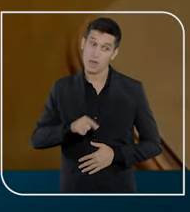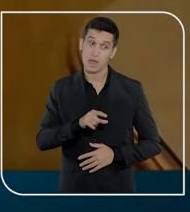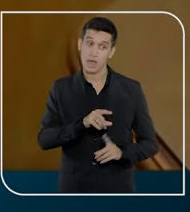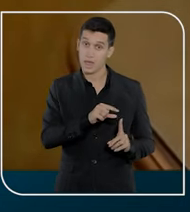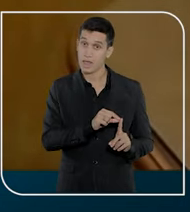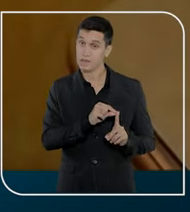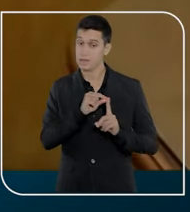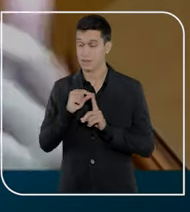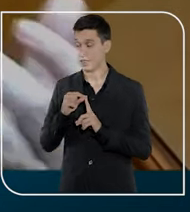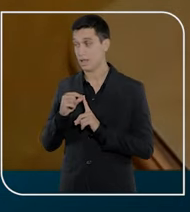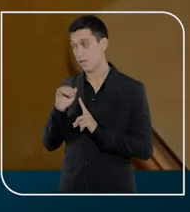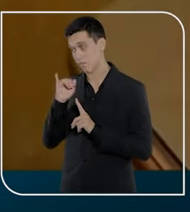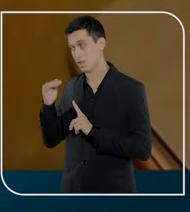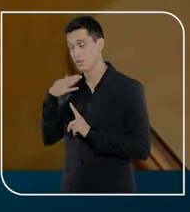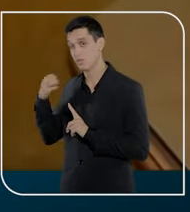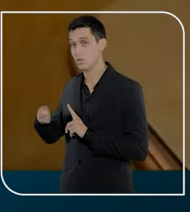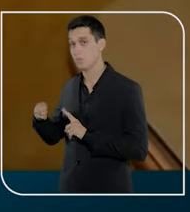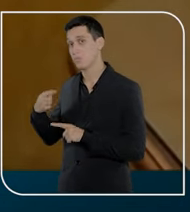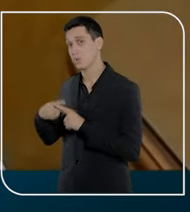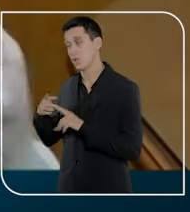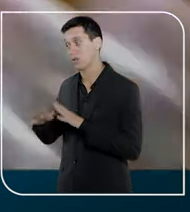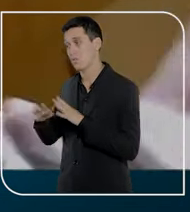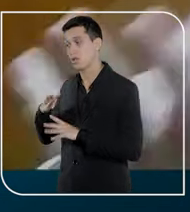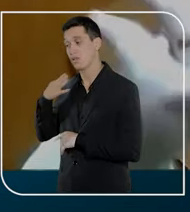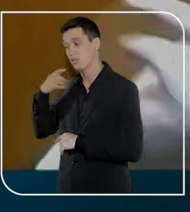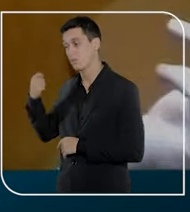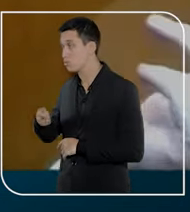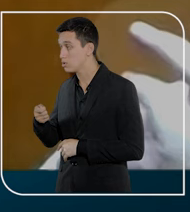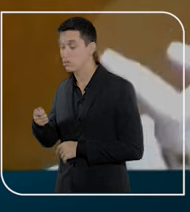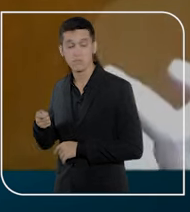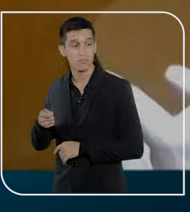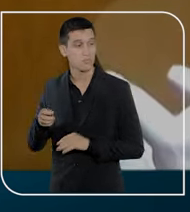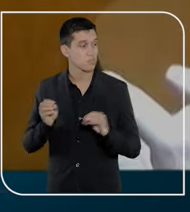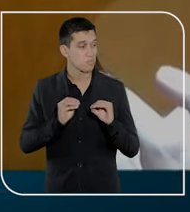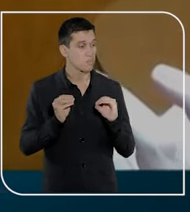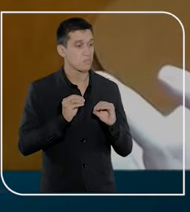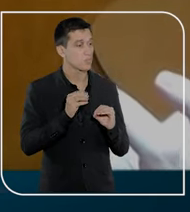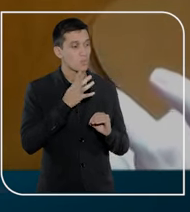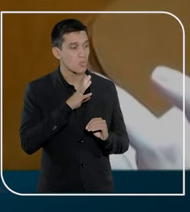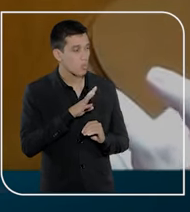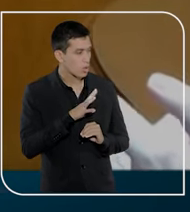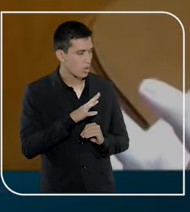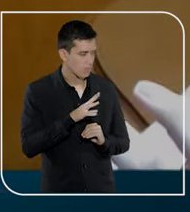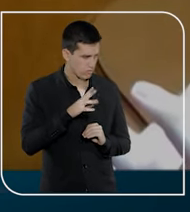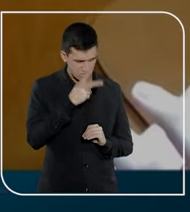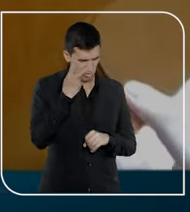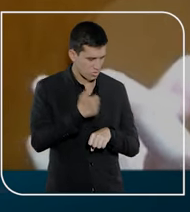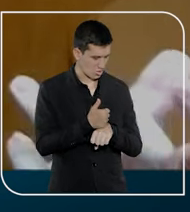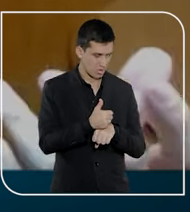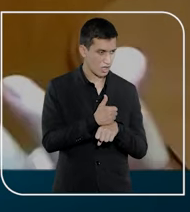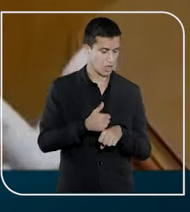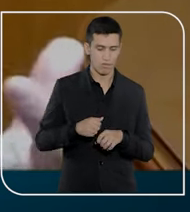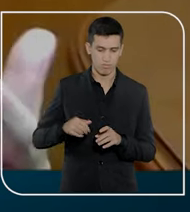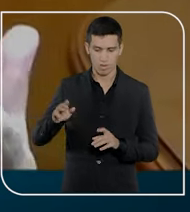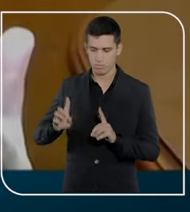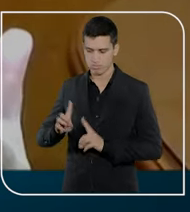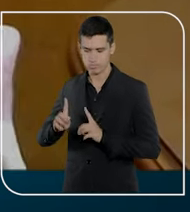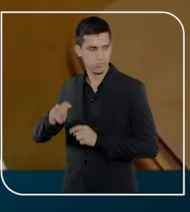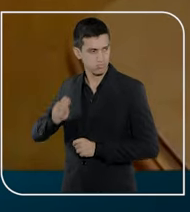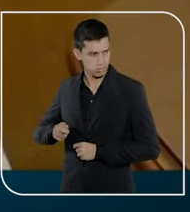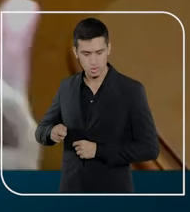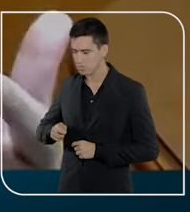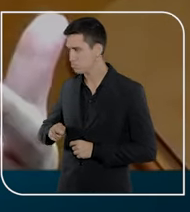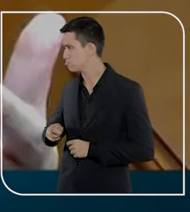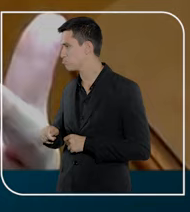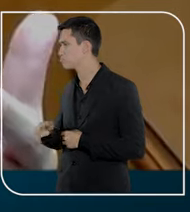algum. E às vezes esse algum do juiz não é tão bom quanto o que você iria indicar, certo? E